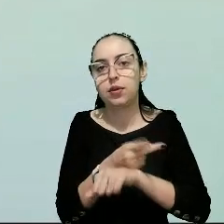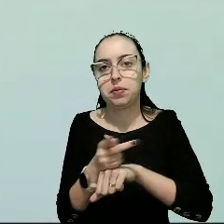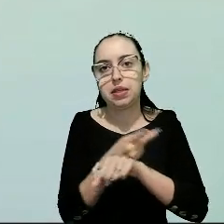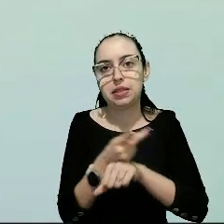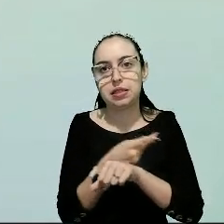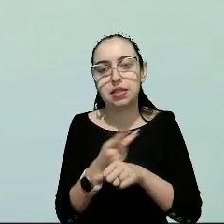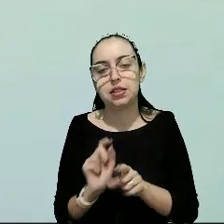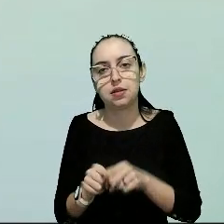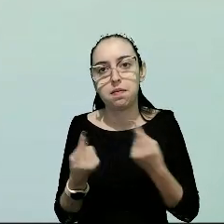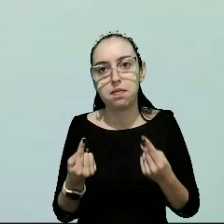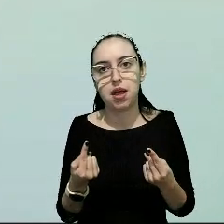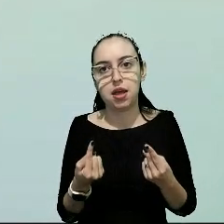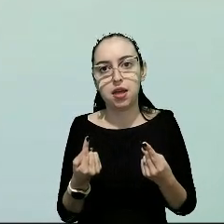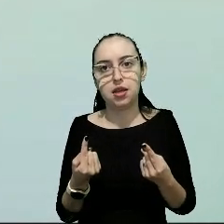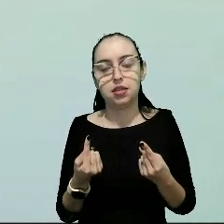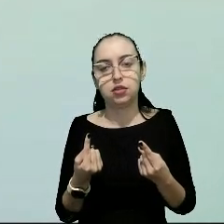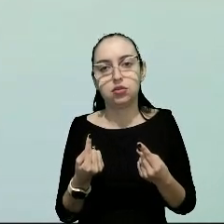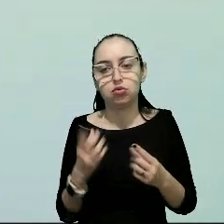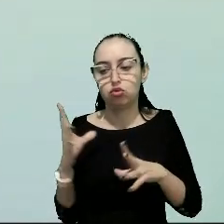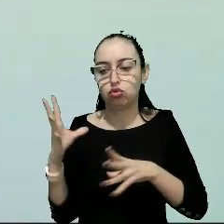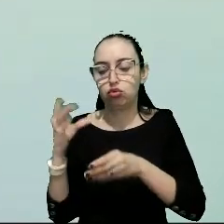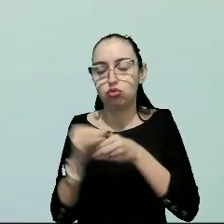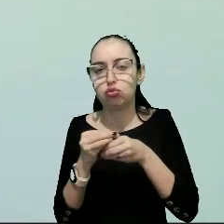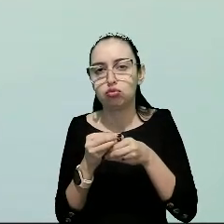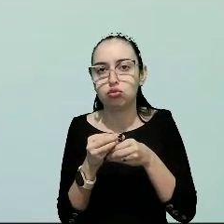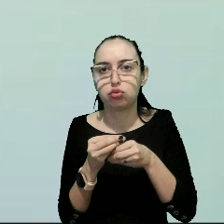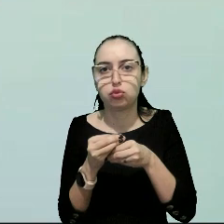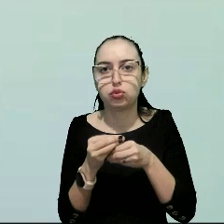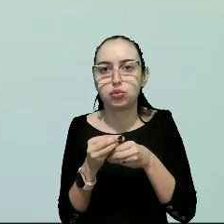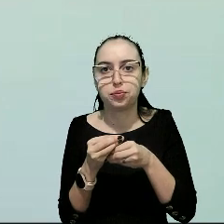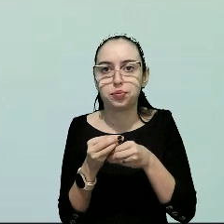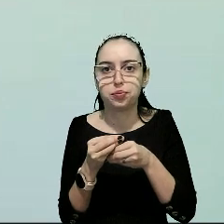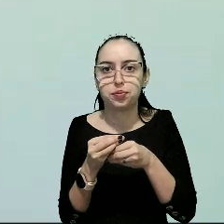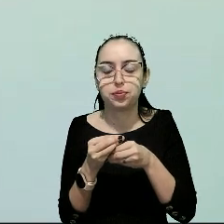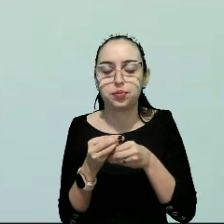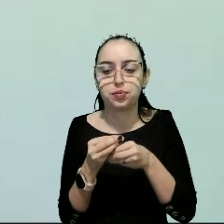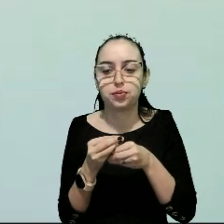vocês. No entanto, junto com essa